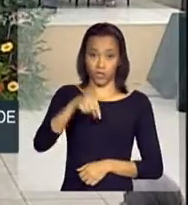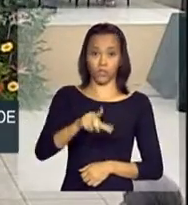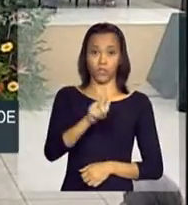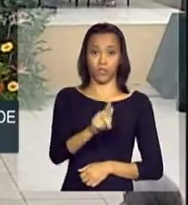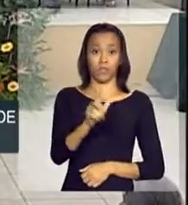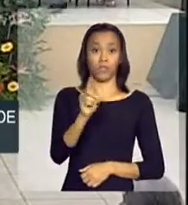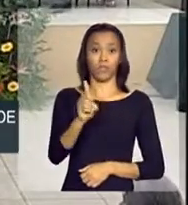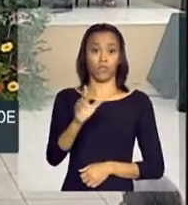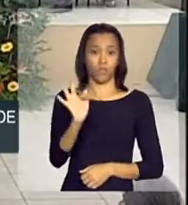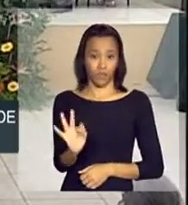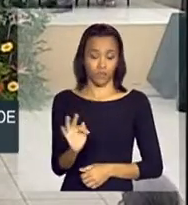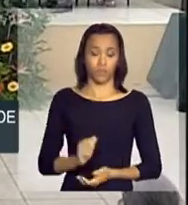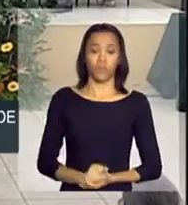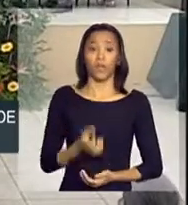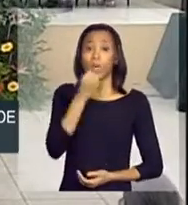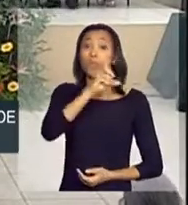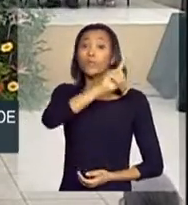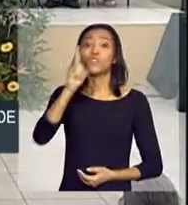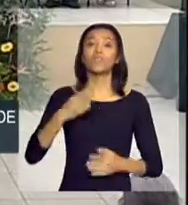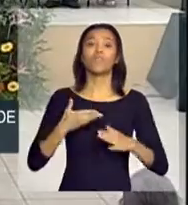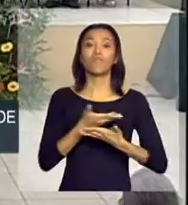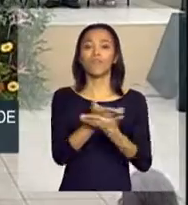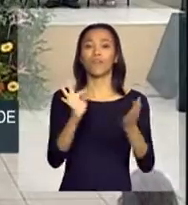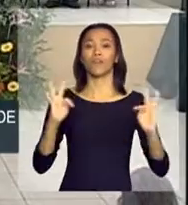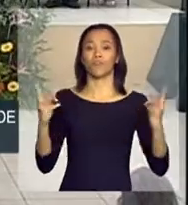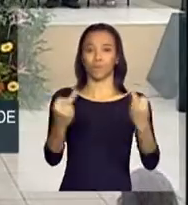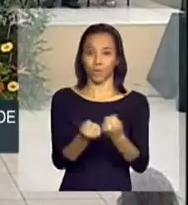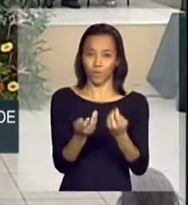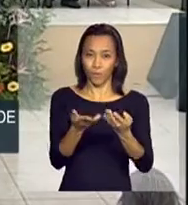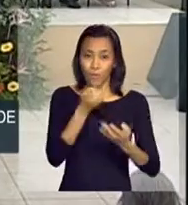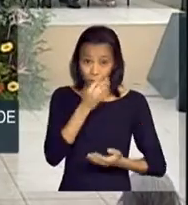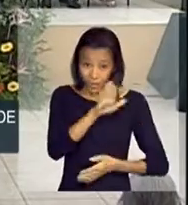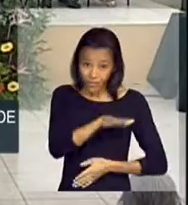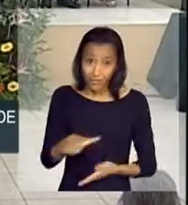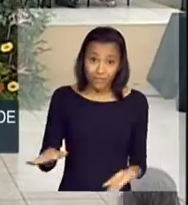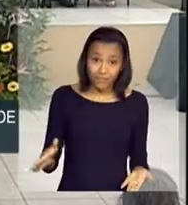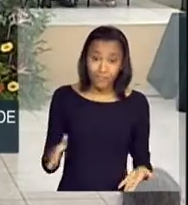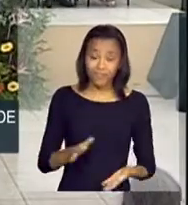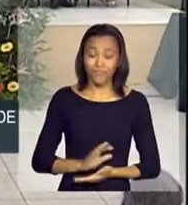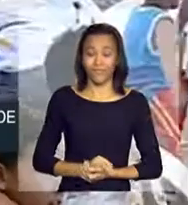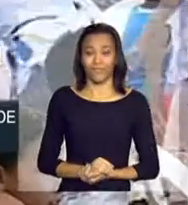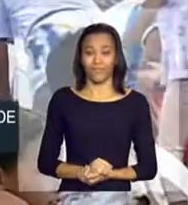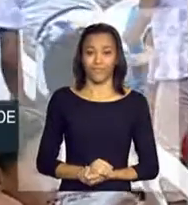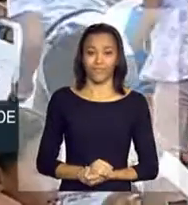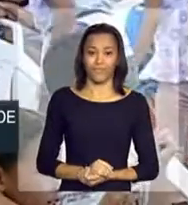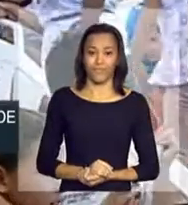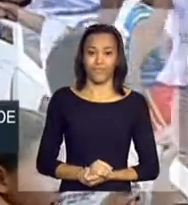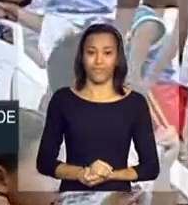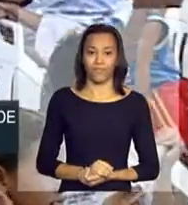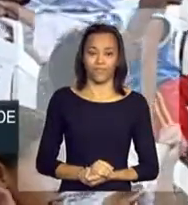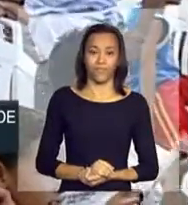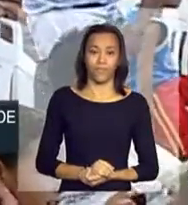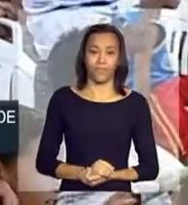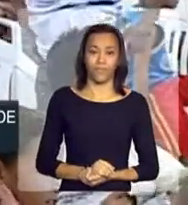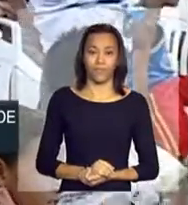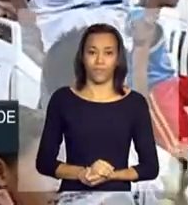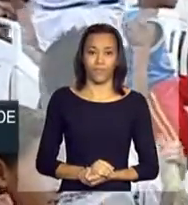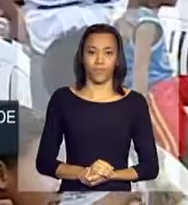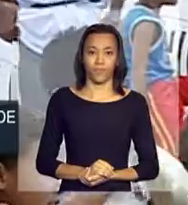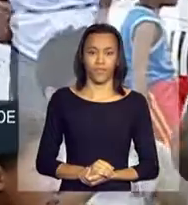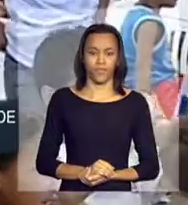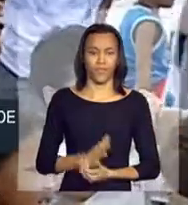Bom dia a todos bom dia a todas Bom dia garotada bom o